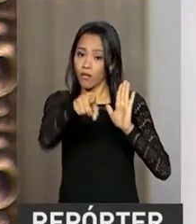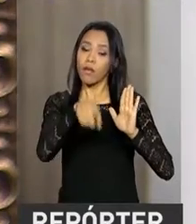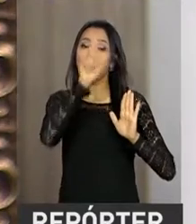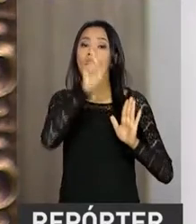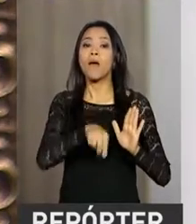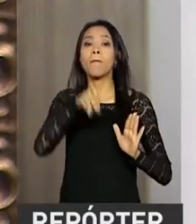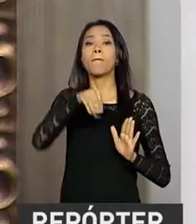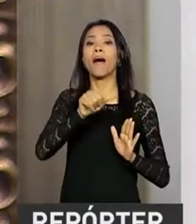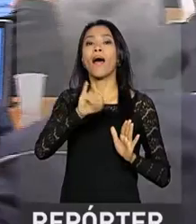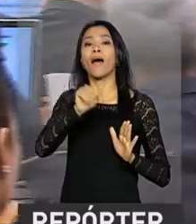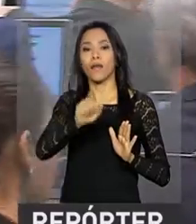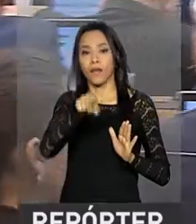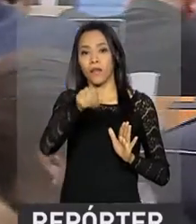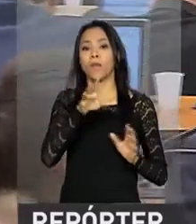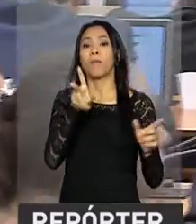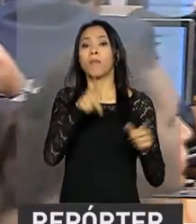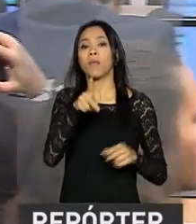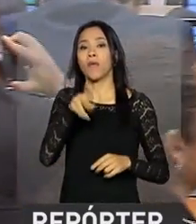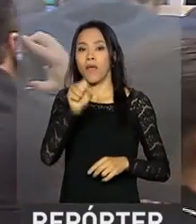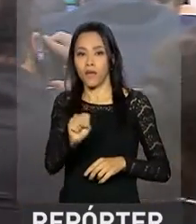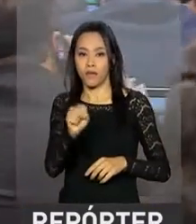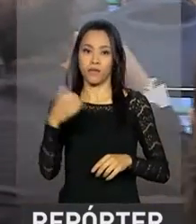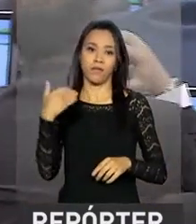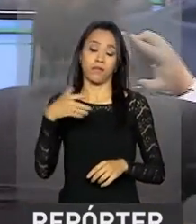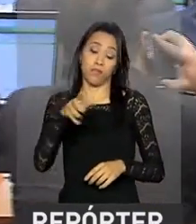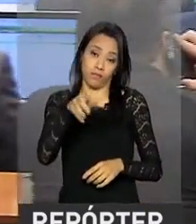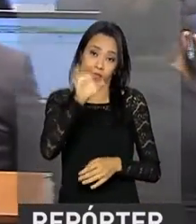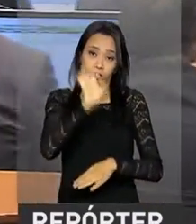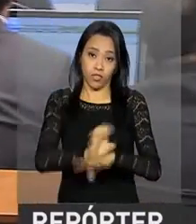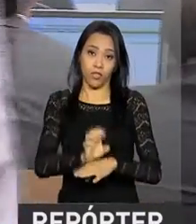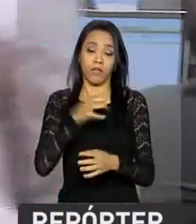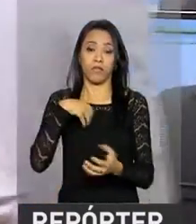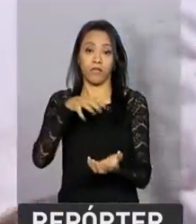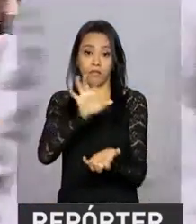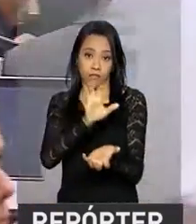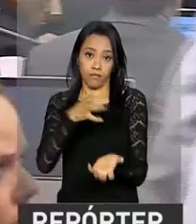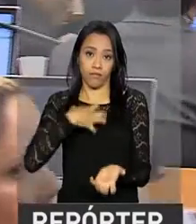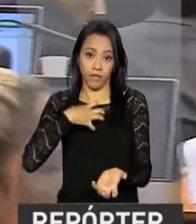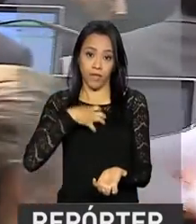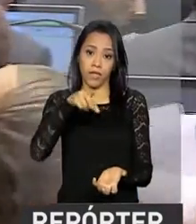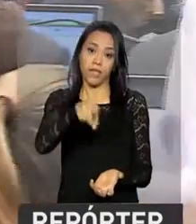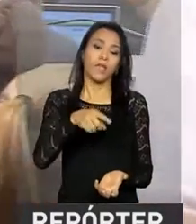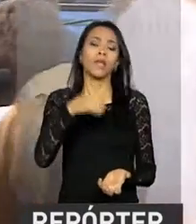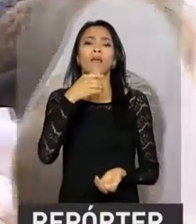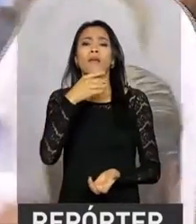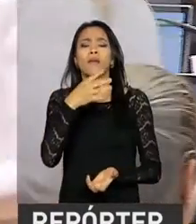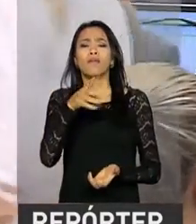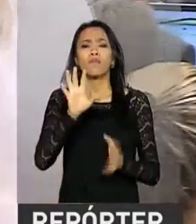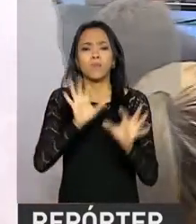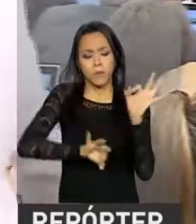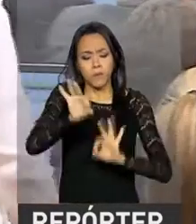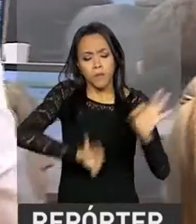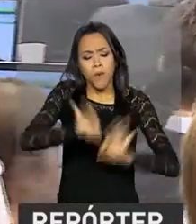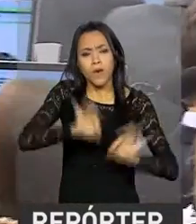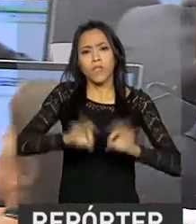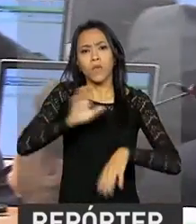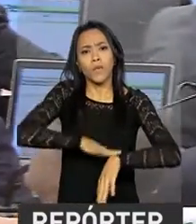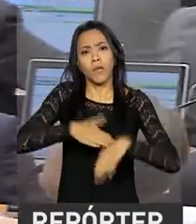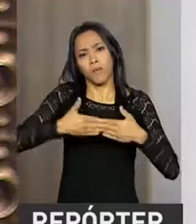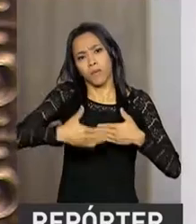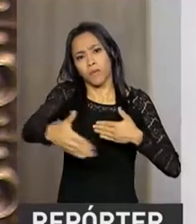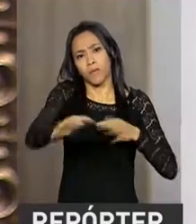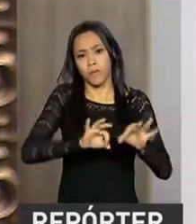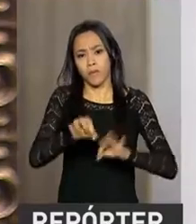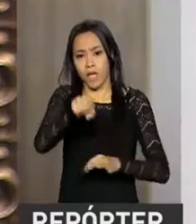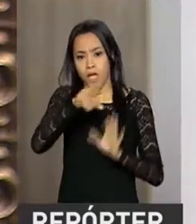pps da bahia a comissão tem um prazo de 10 a 40 sessões do plenário para concluir os trabalhos o relator